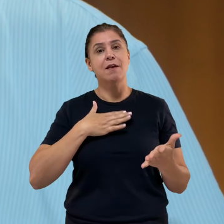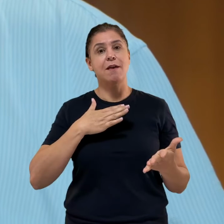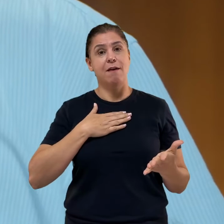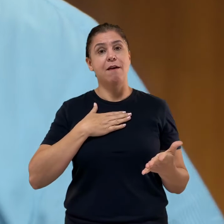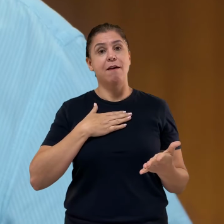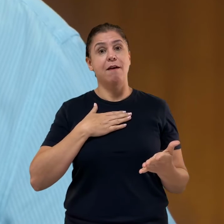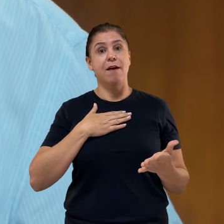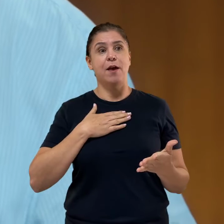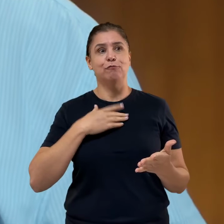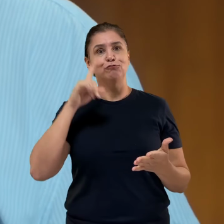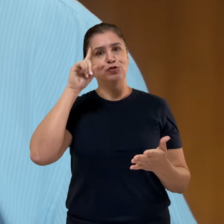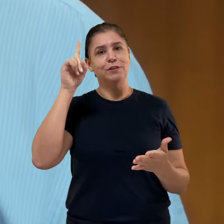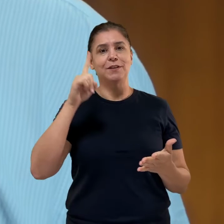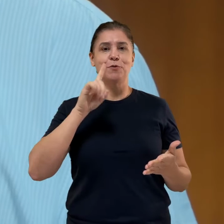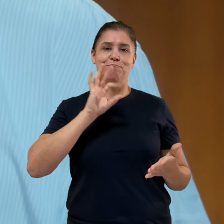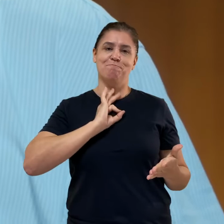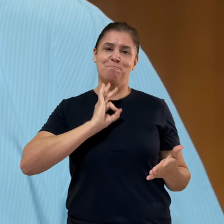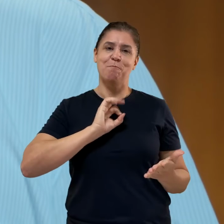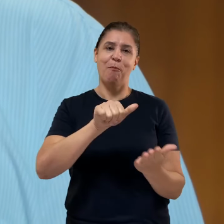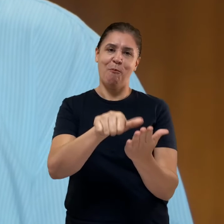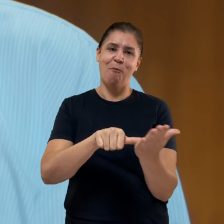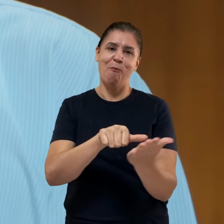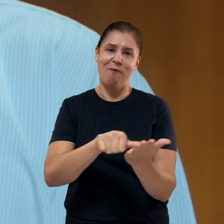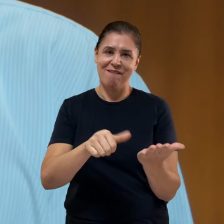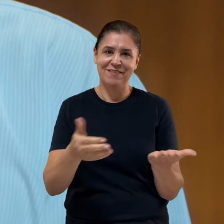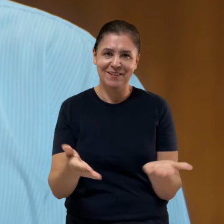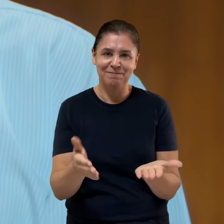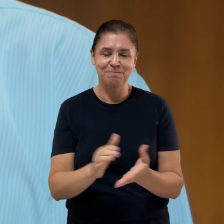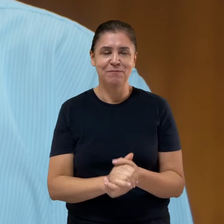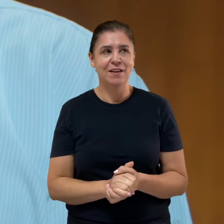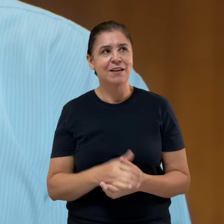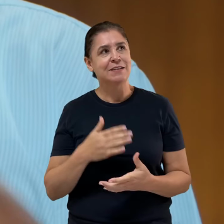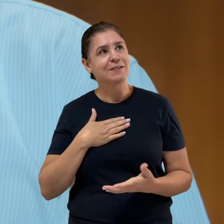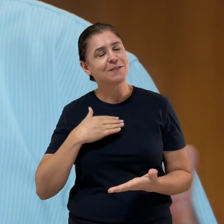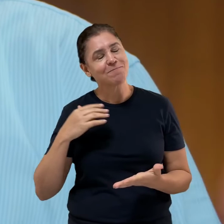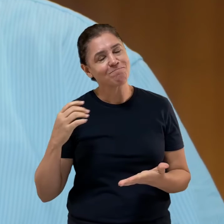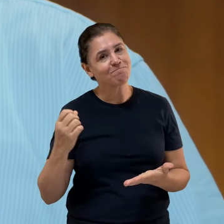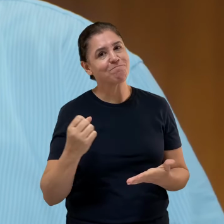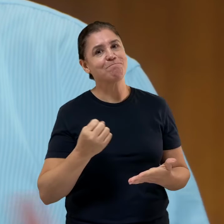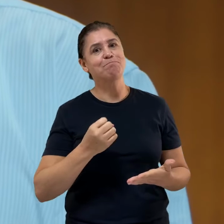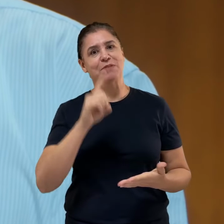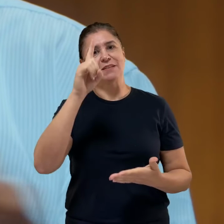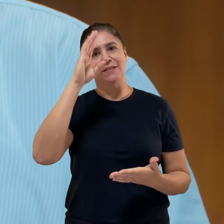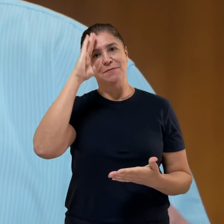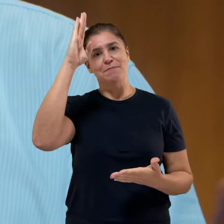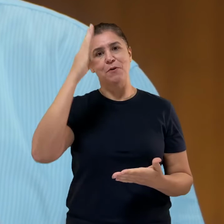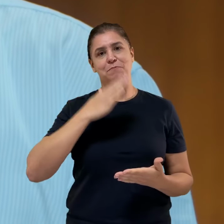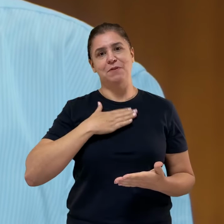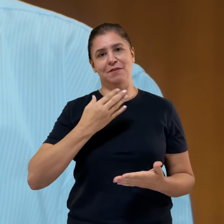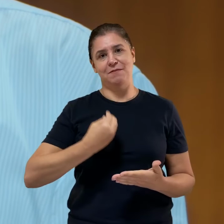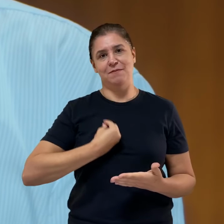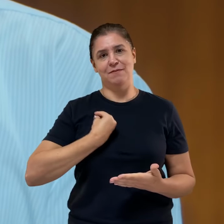é a realização do ser padre. Isso domina a vida da gente.